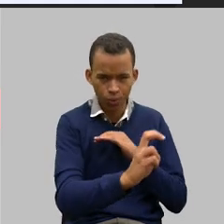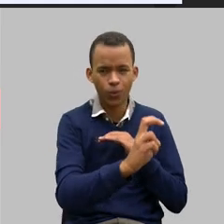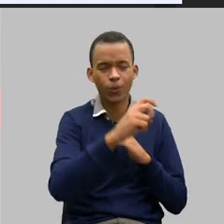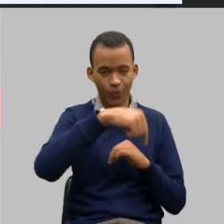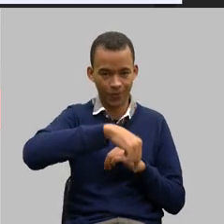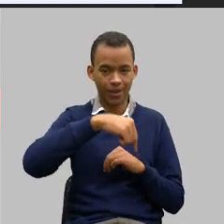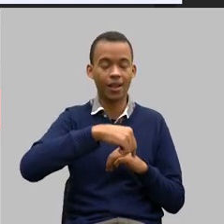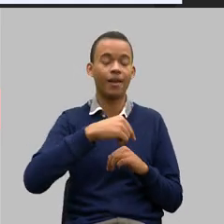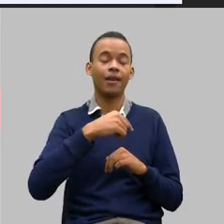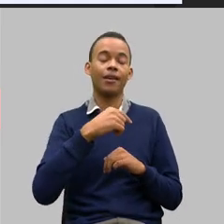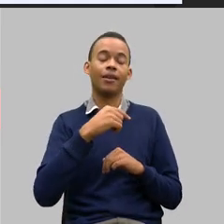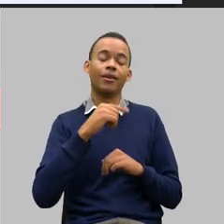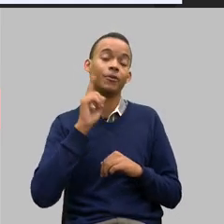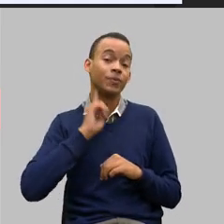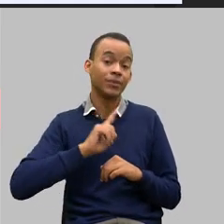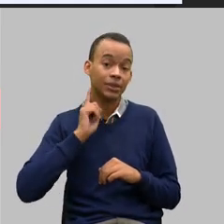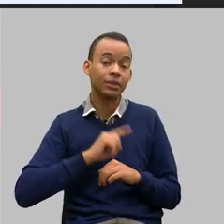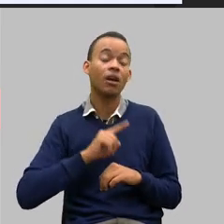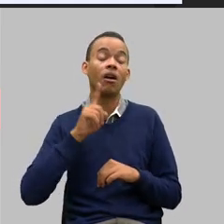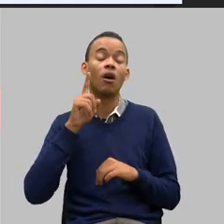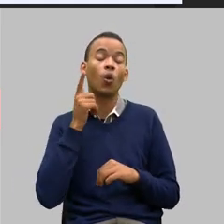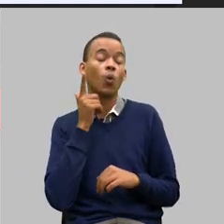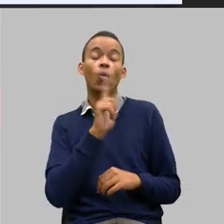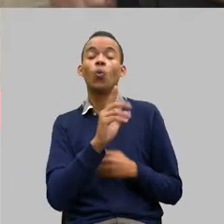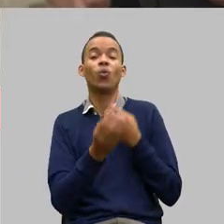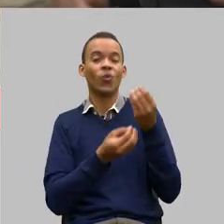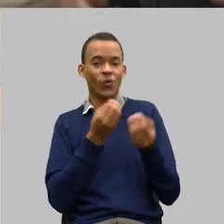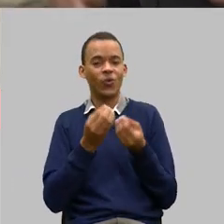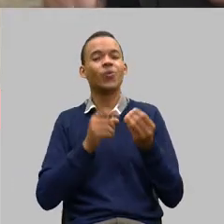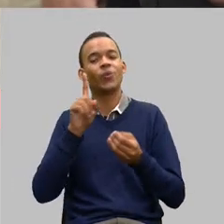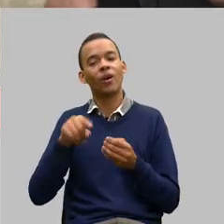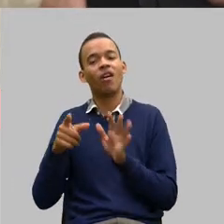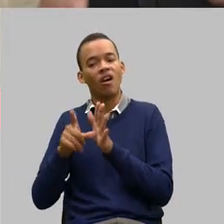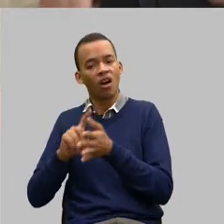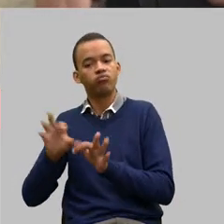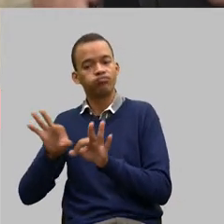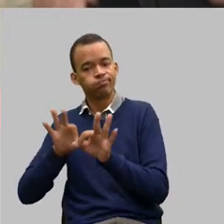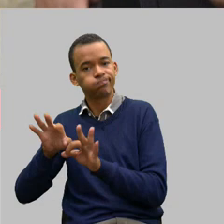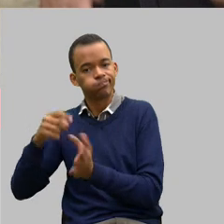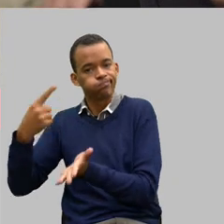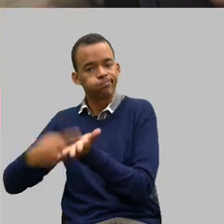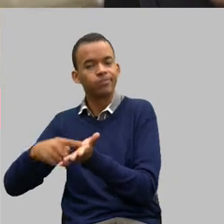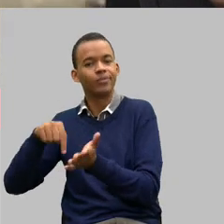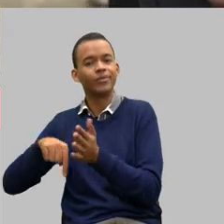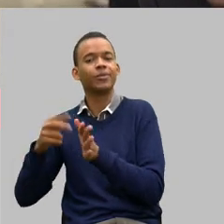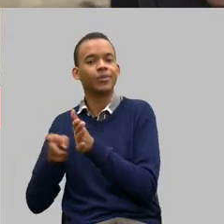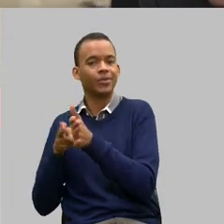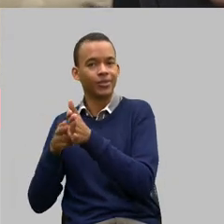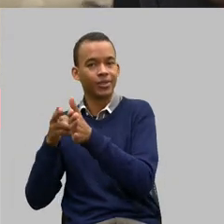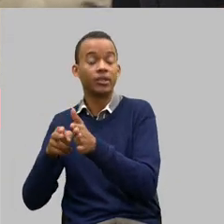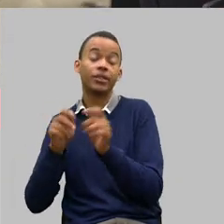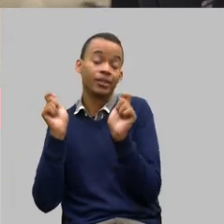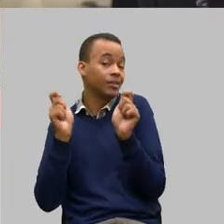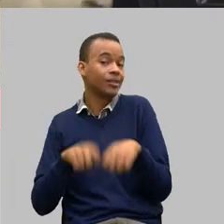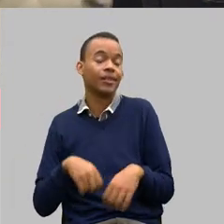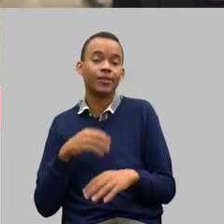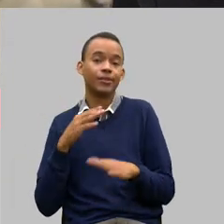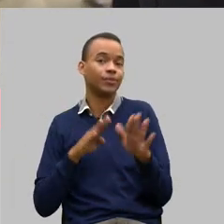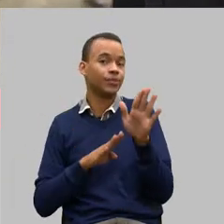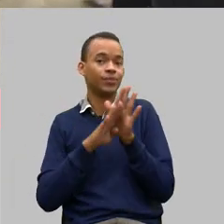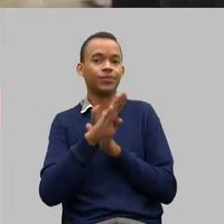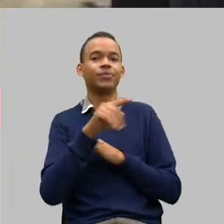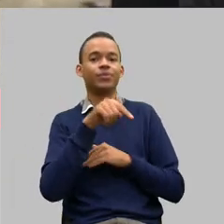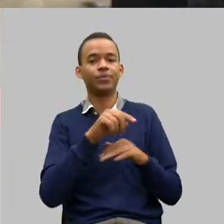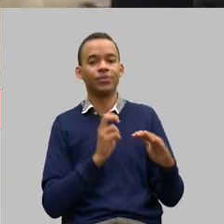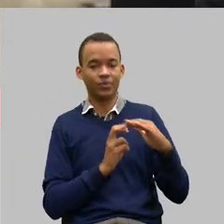veio de outorga Ferroviária né da própria vli Então temos uma janela importante para quem sabe também avançar aqui com a própria linha